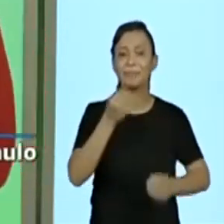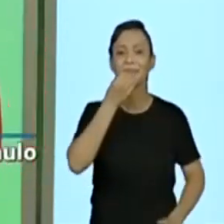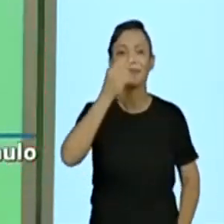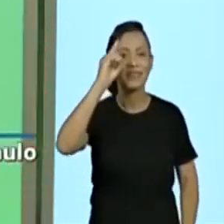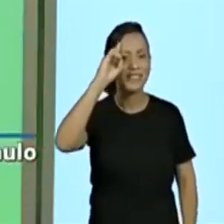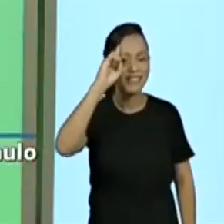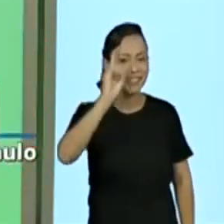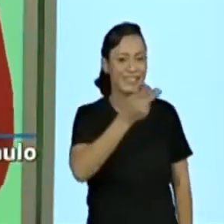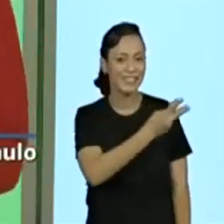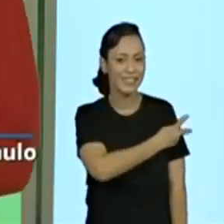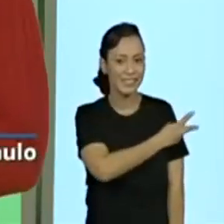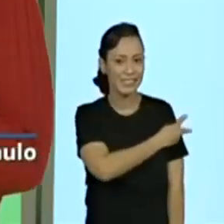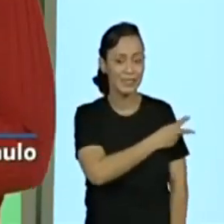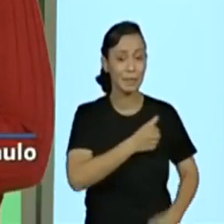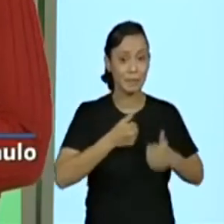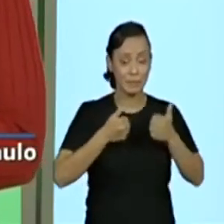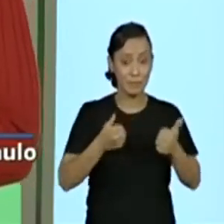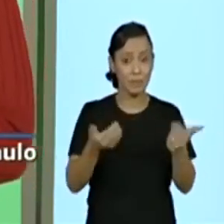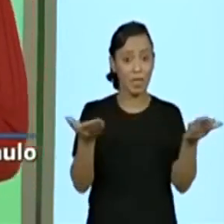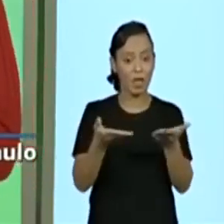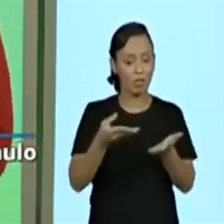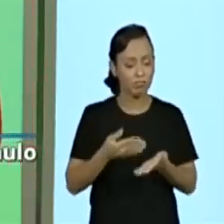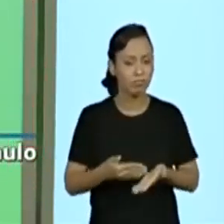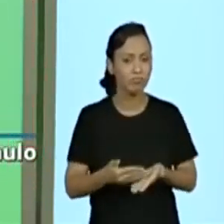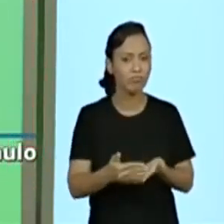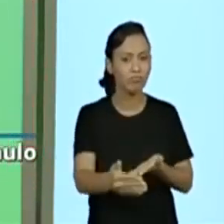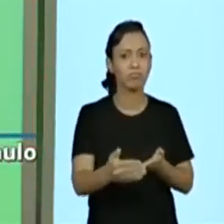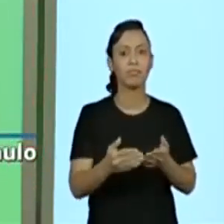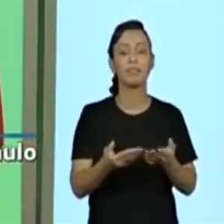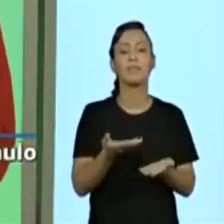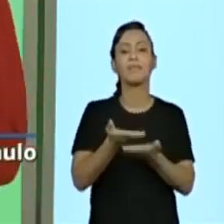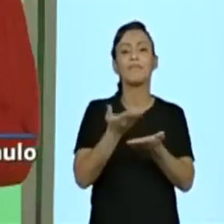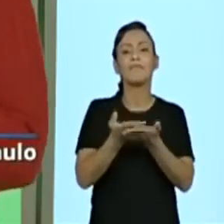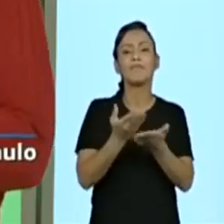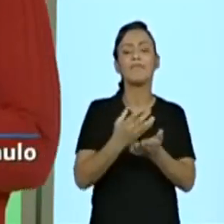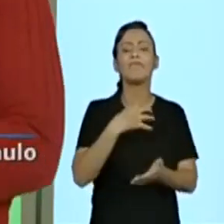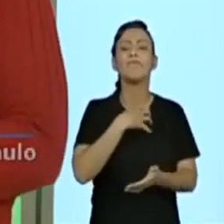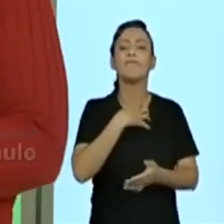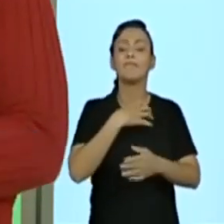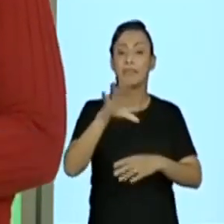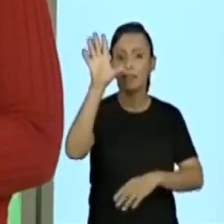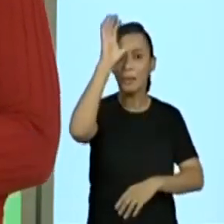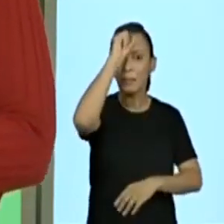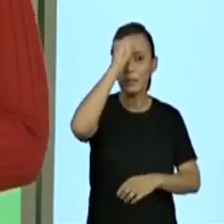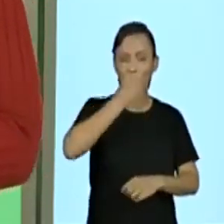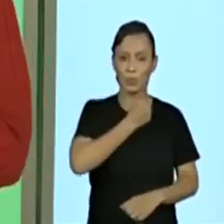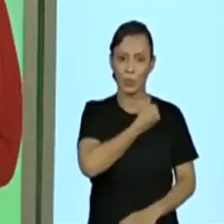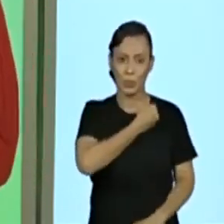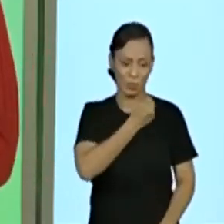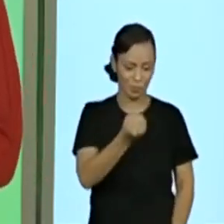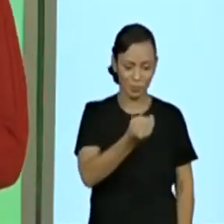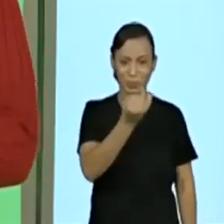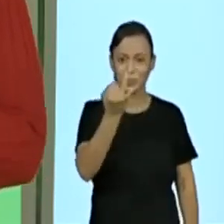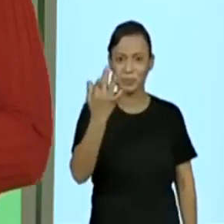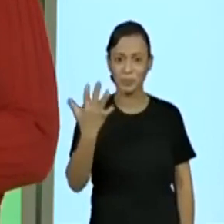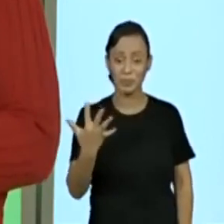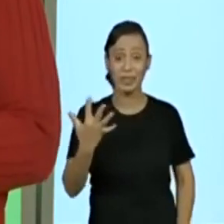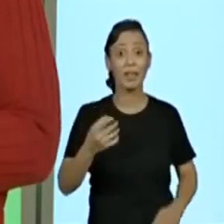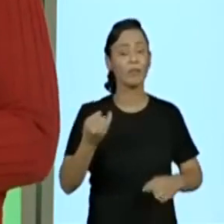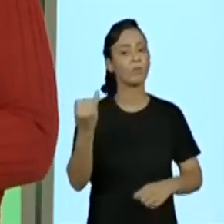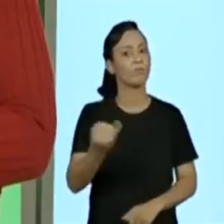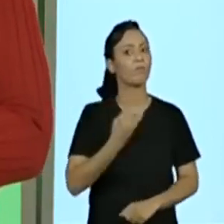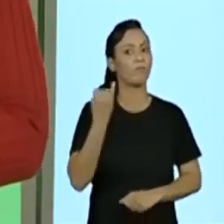vamos continuar com essa segunda aula, continuar com a sequência didática, sequência de recuperação, de aprofundamento.